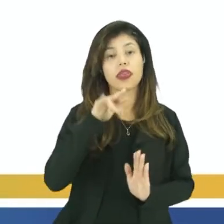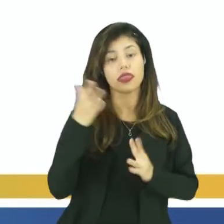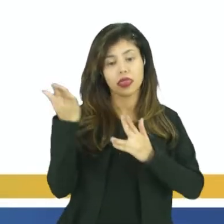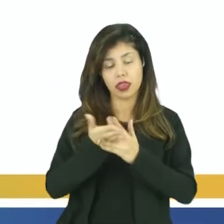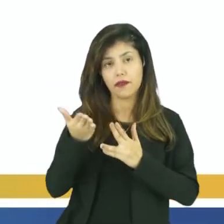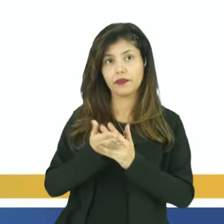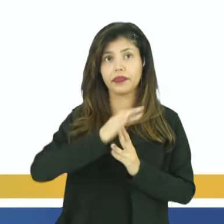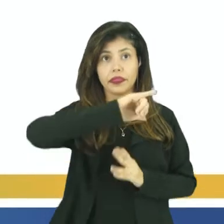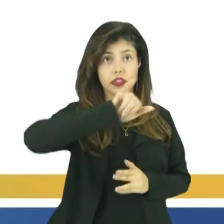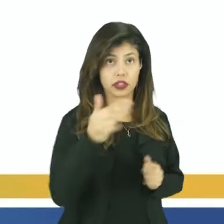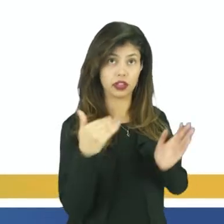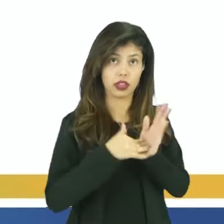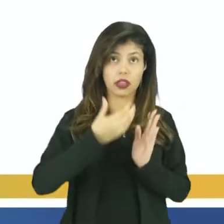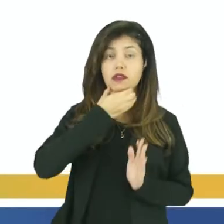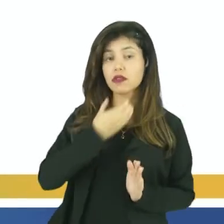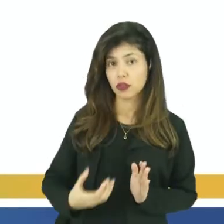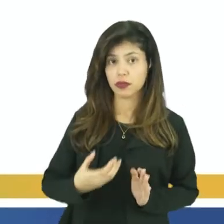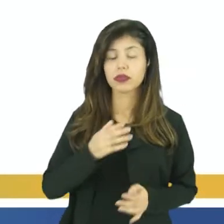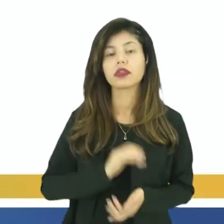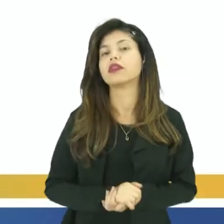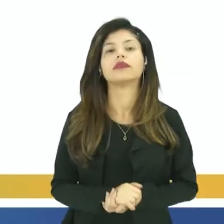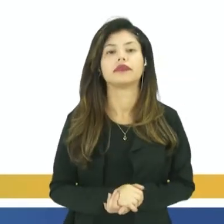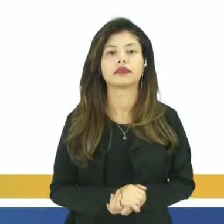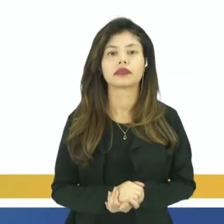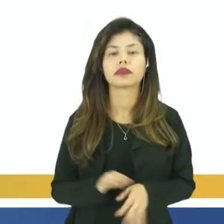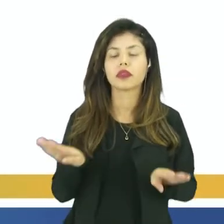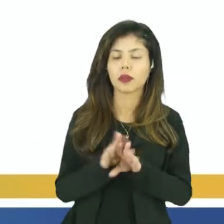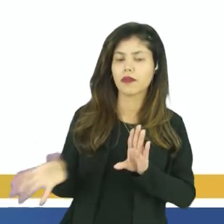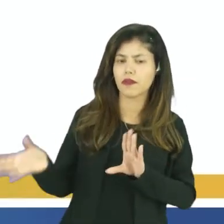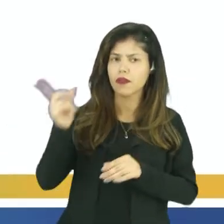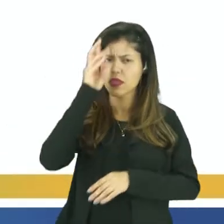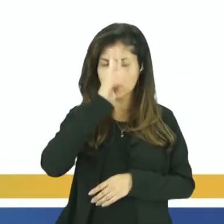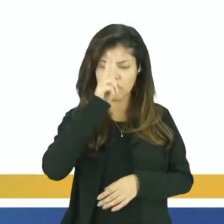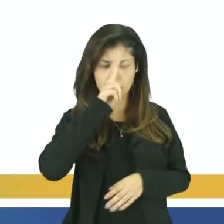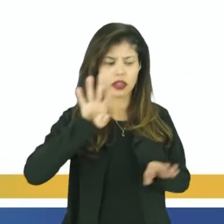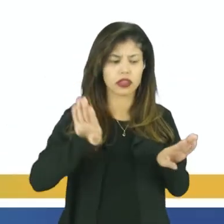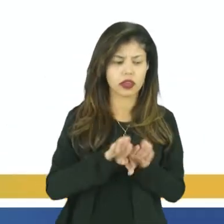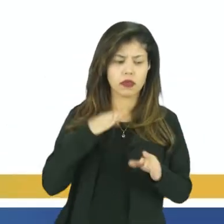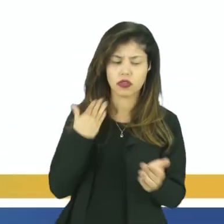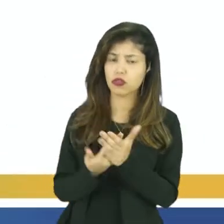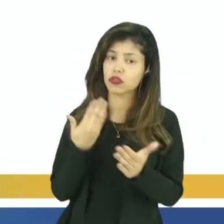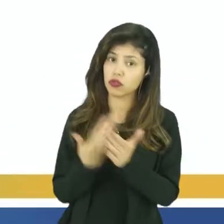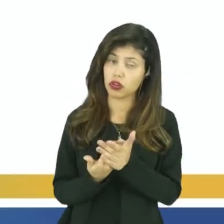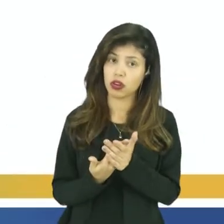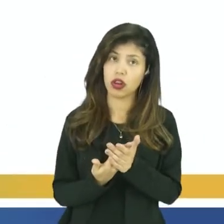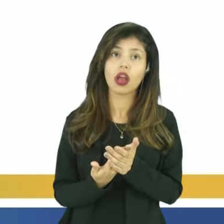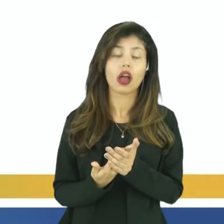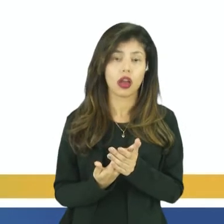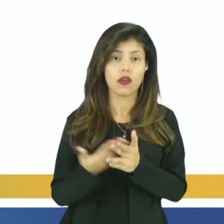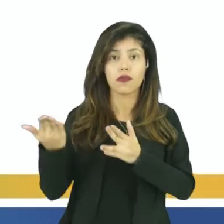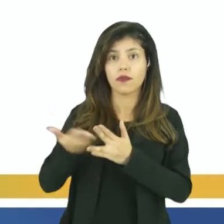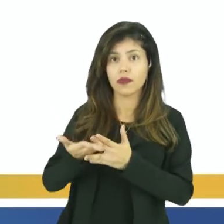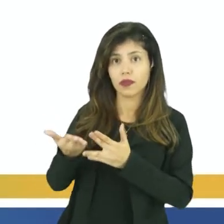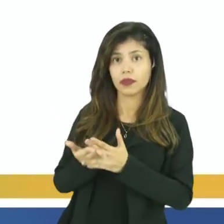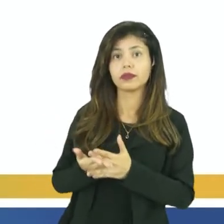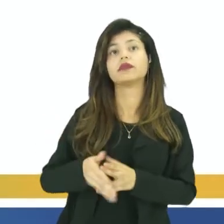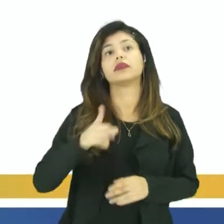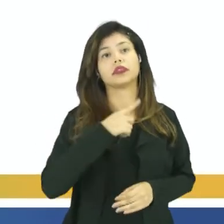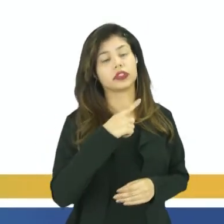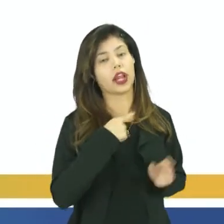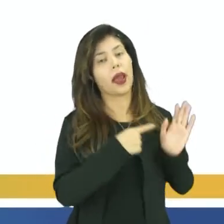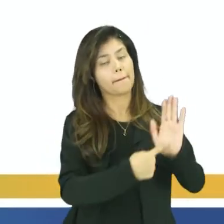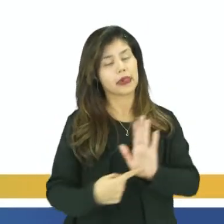de janeiro a dezembro. E aí vale ressaltar que você deve estudar esses intervalos que